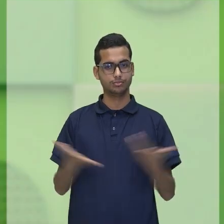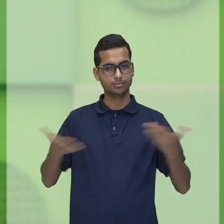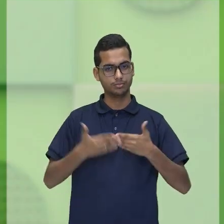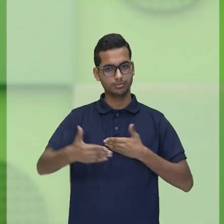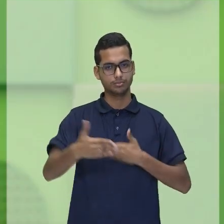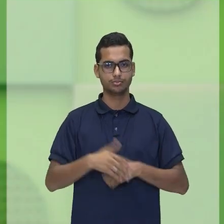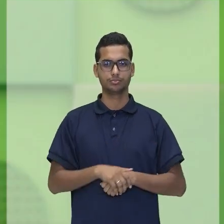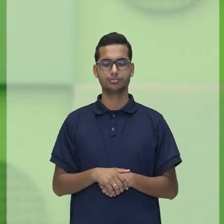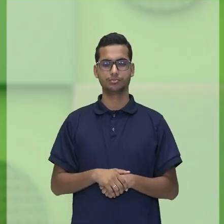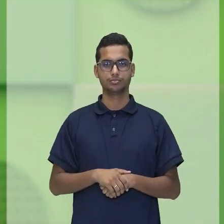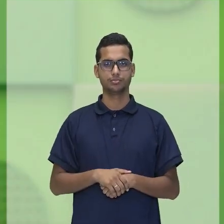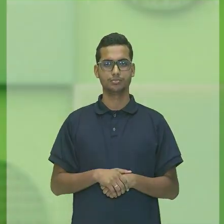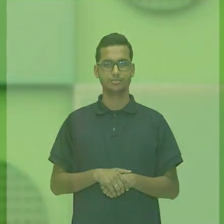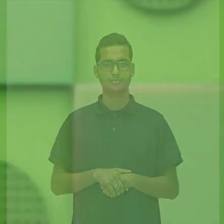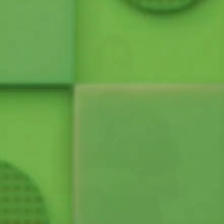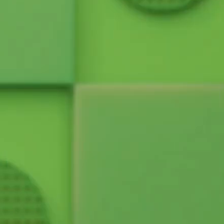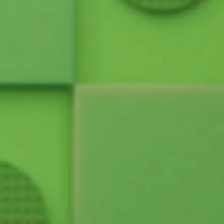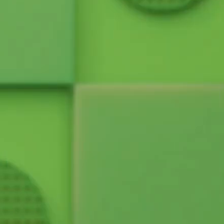nossa aula.